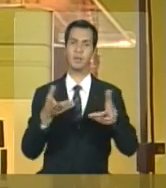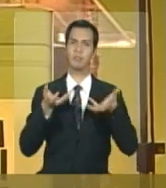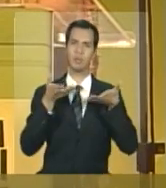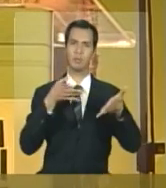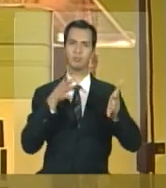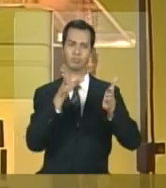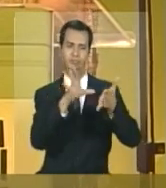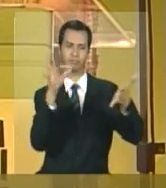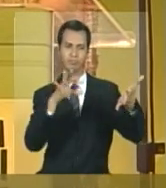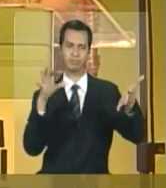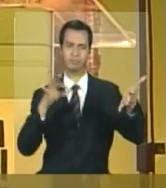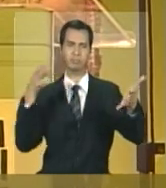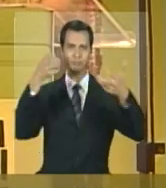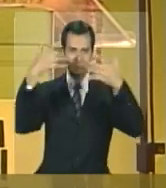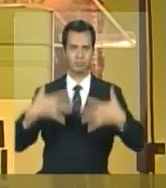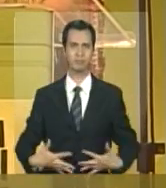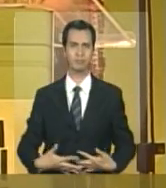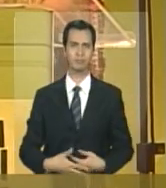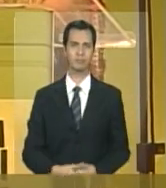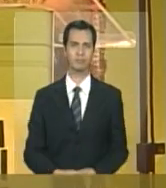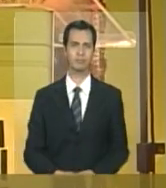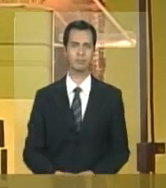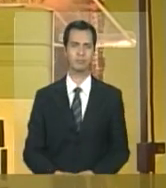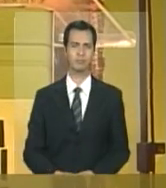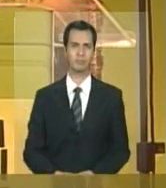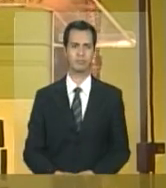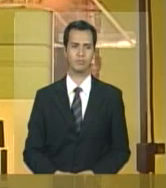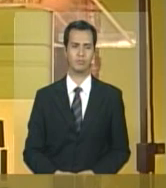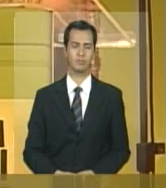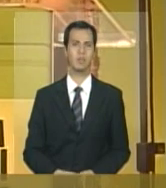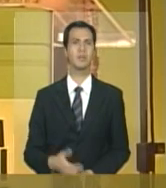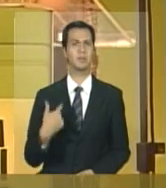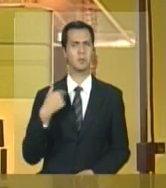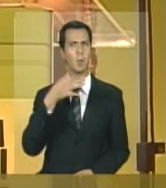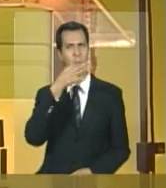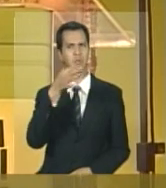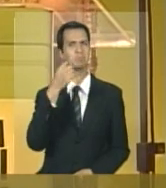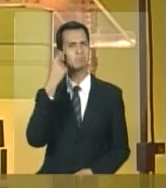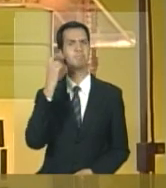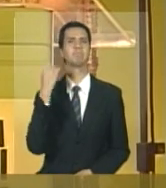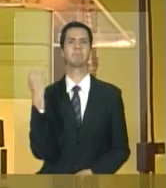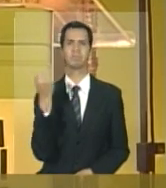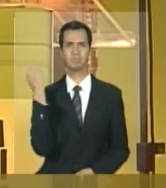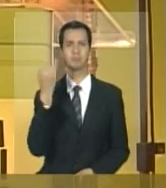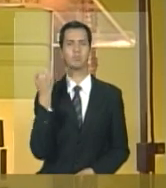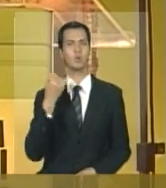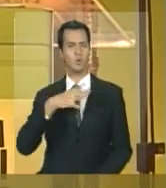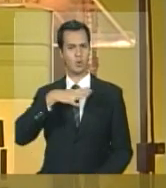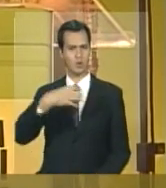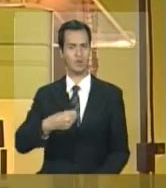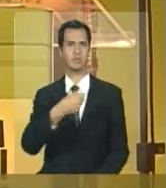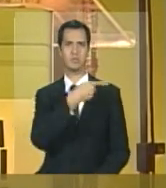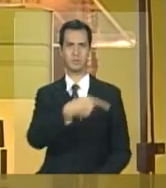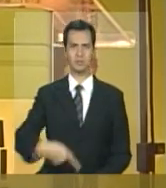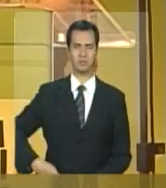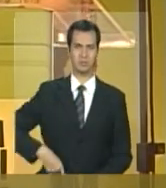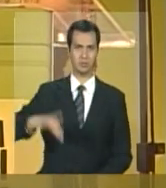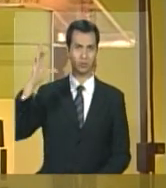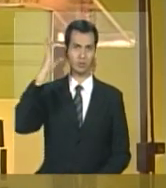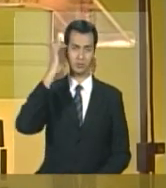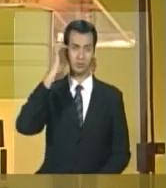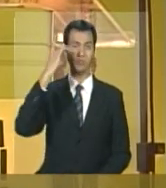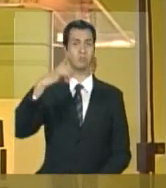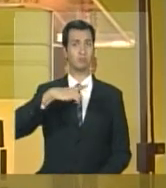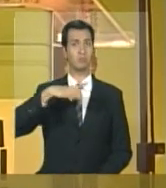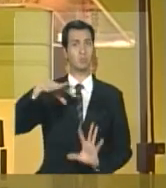várias delas. Acho fundamental a coragem da presidenta Dilma, no momento de crise